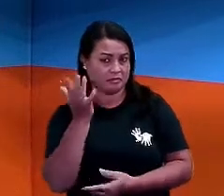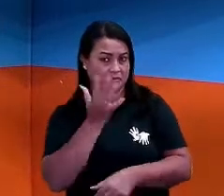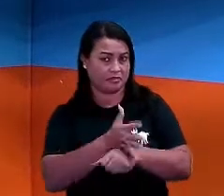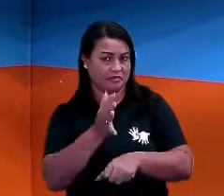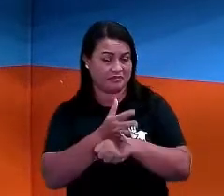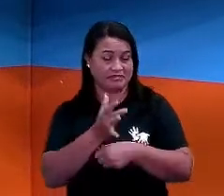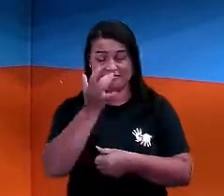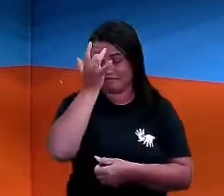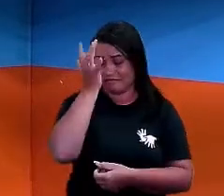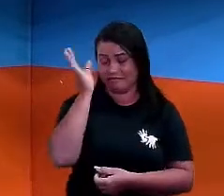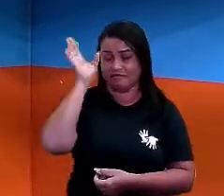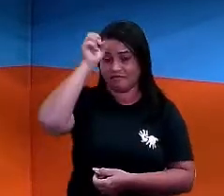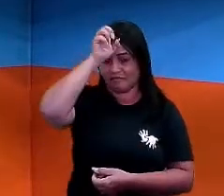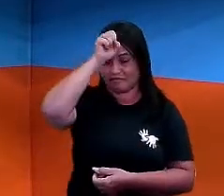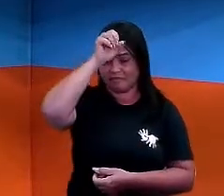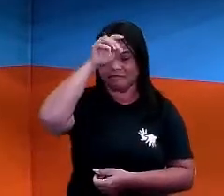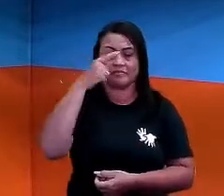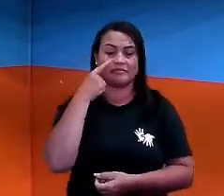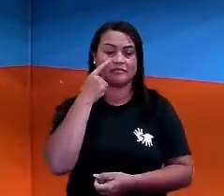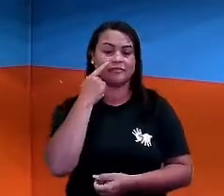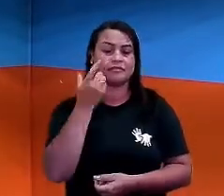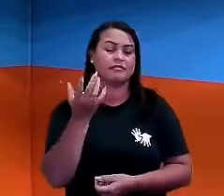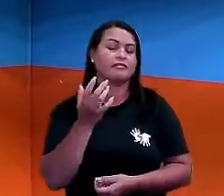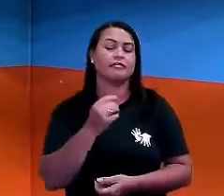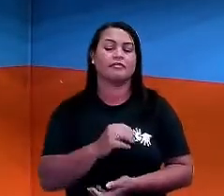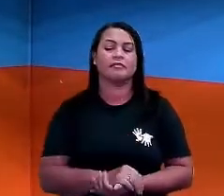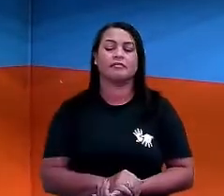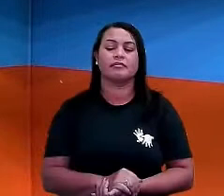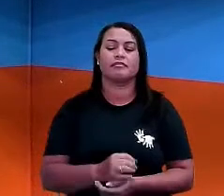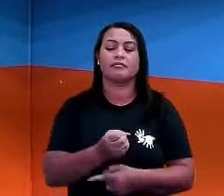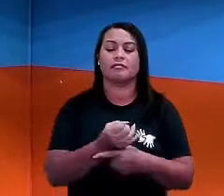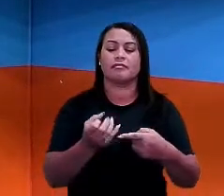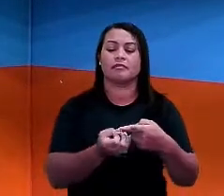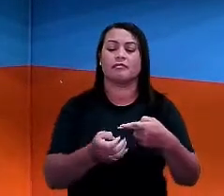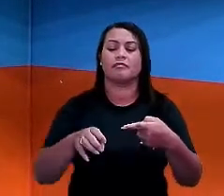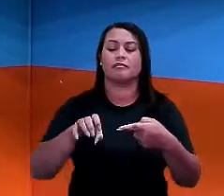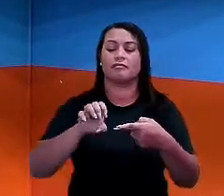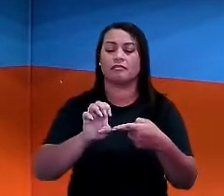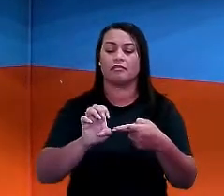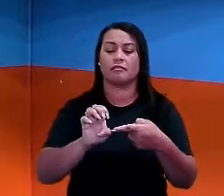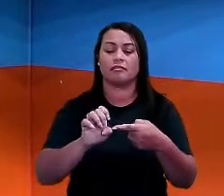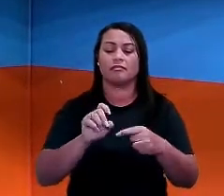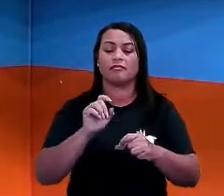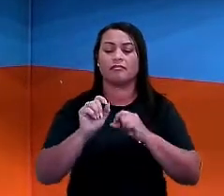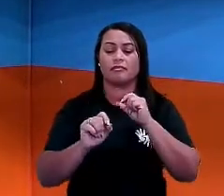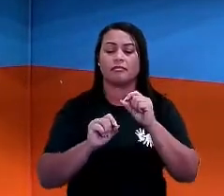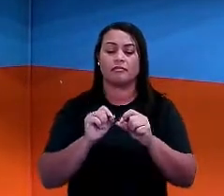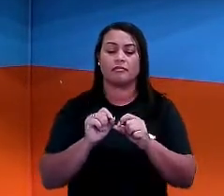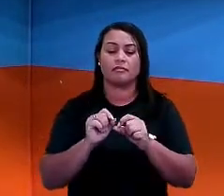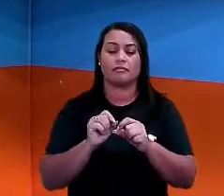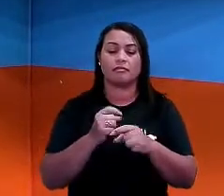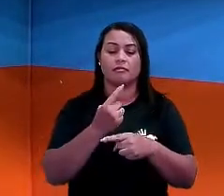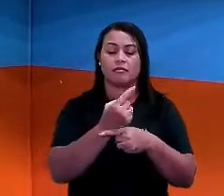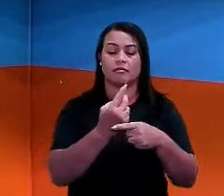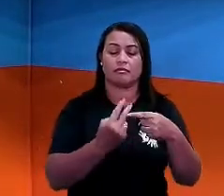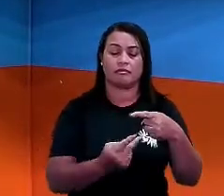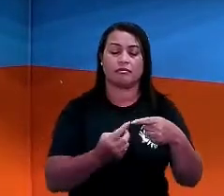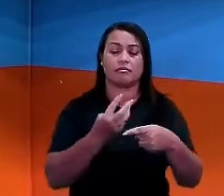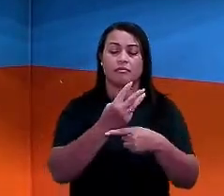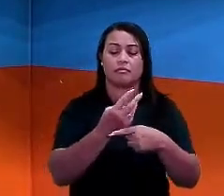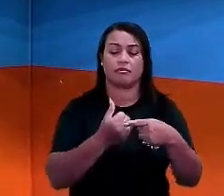é praticando que a gente aprende. Eu vou fazer frações equivalentes de 1/2, 3/12 e